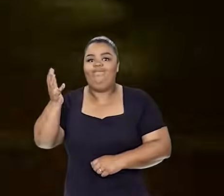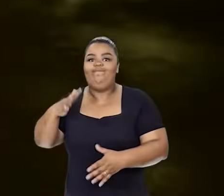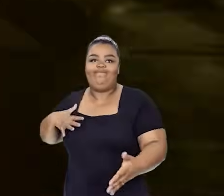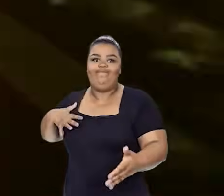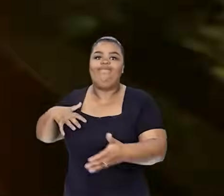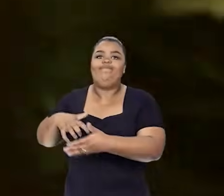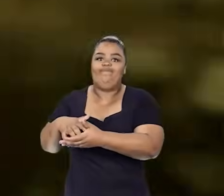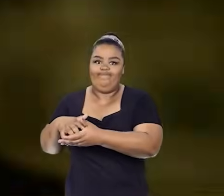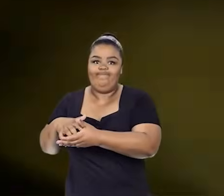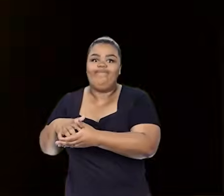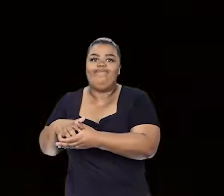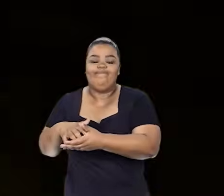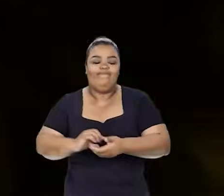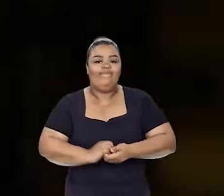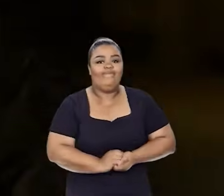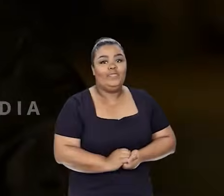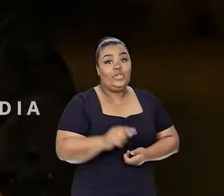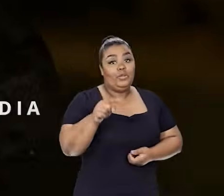acontece.